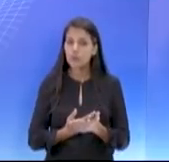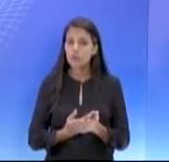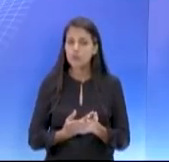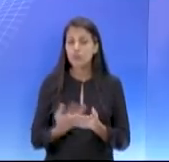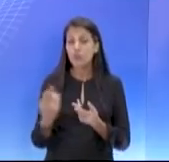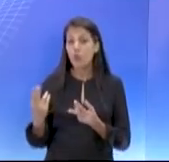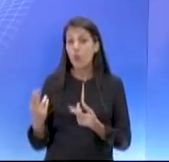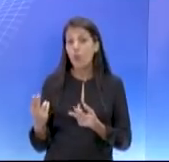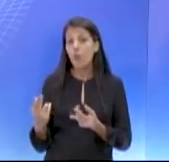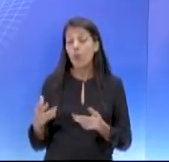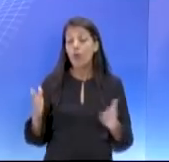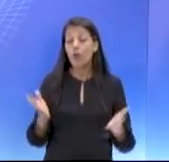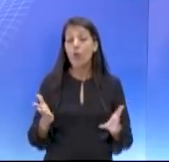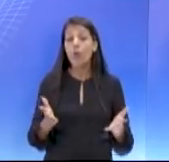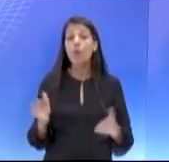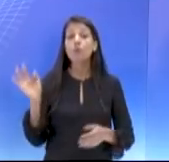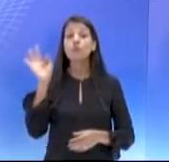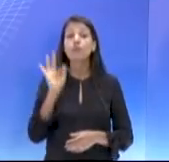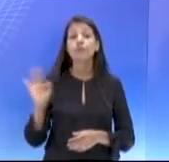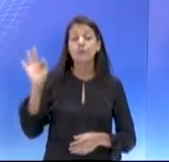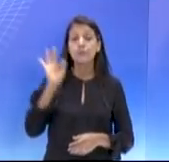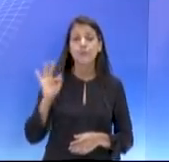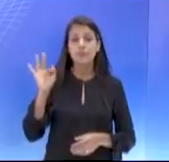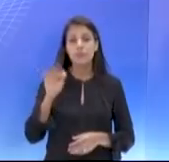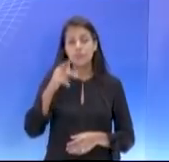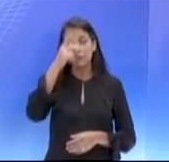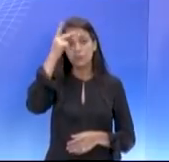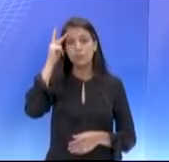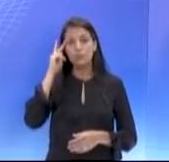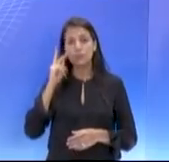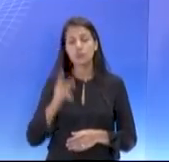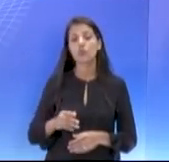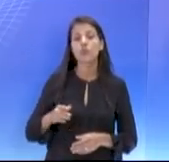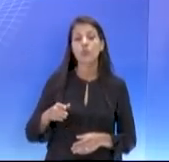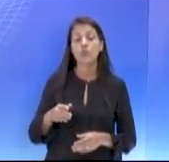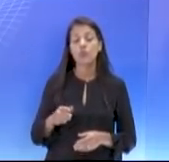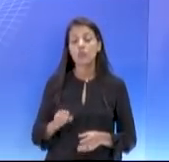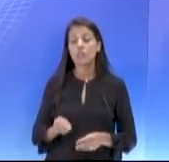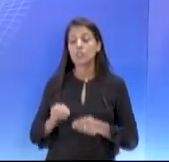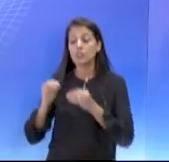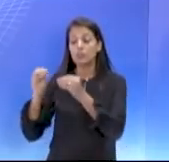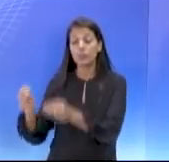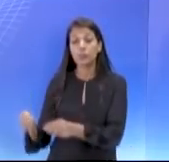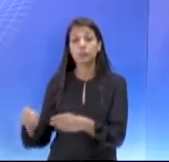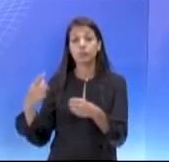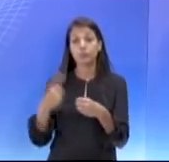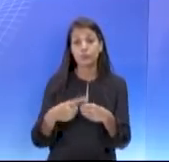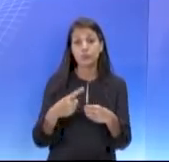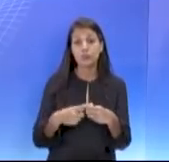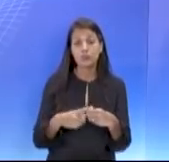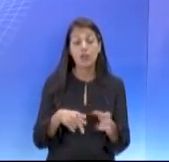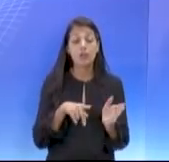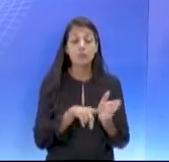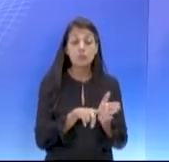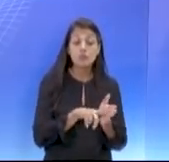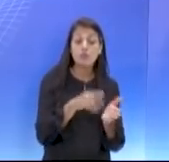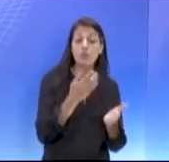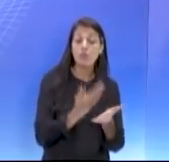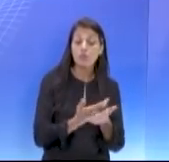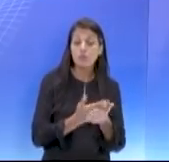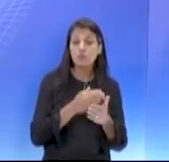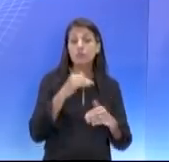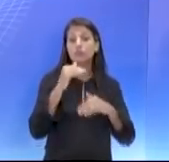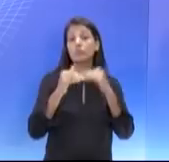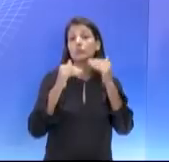temos estudantes lá, então nós temos o que hoje seriam as faculdades, as pessoas vão lá para se formar, para adquirir conhecimento, para fazer negócio, né? Vamos